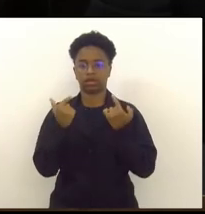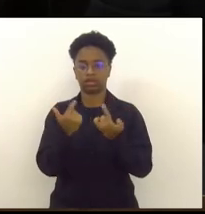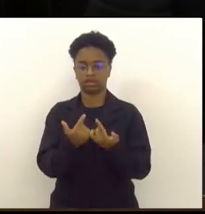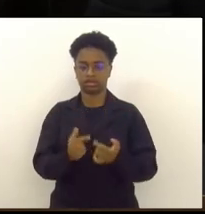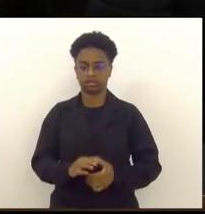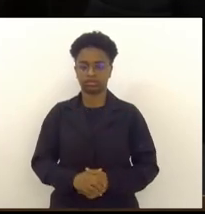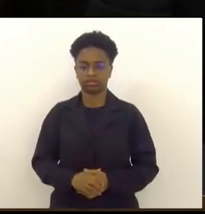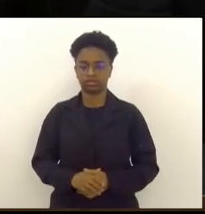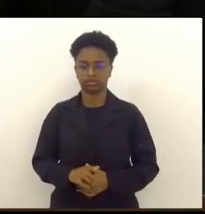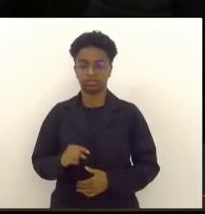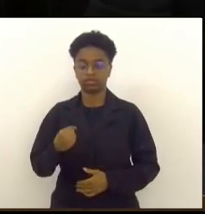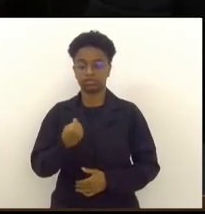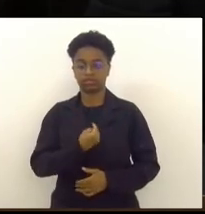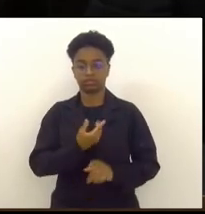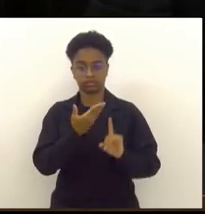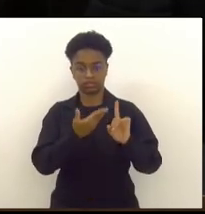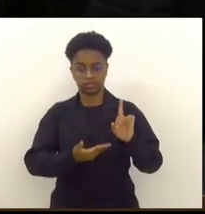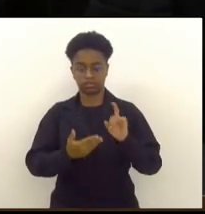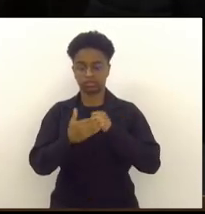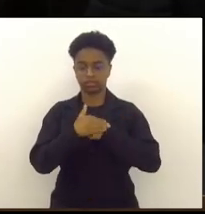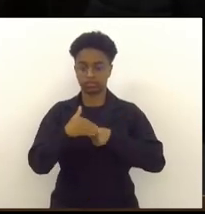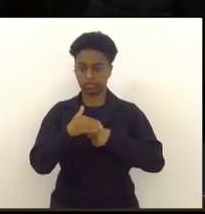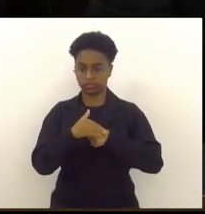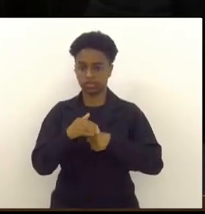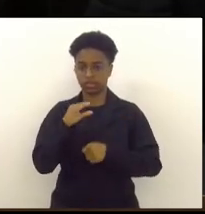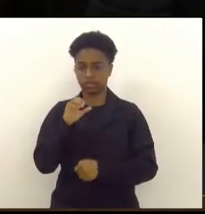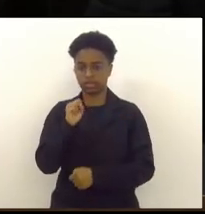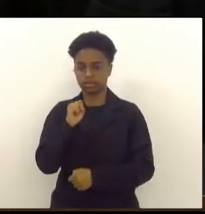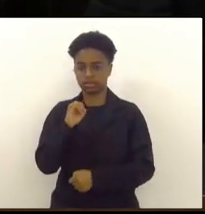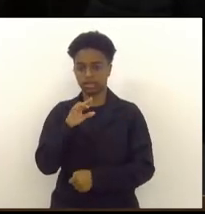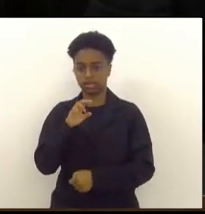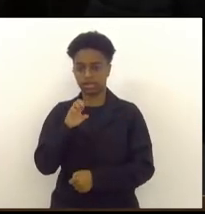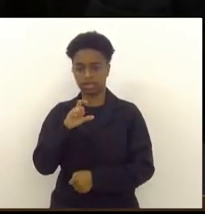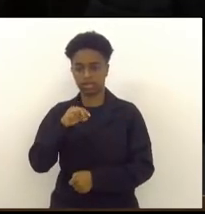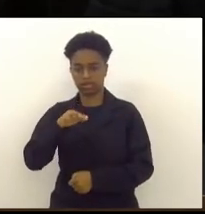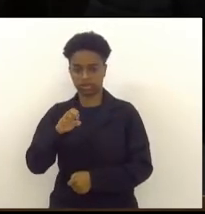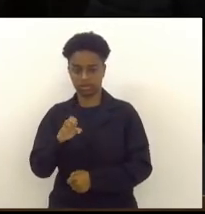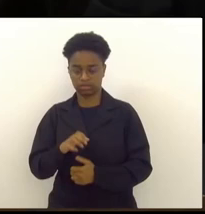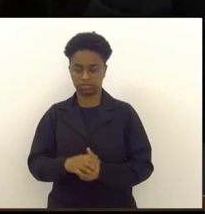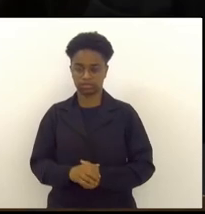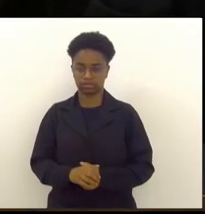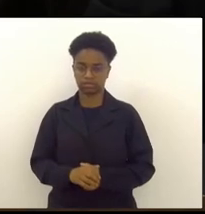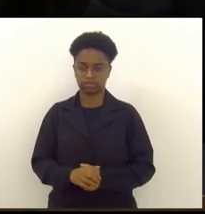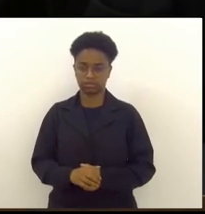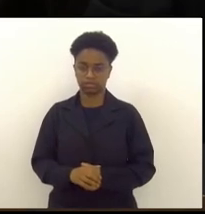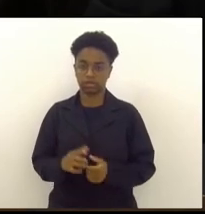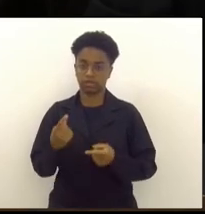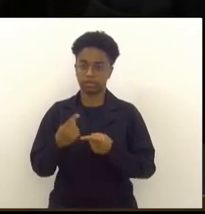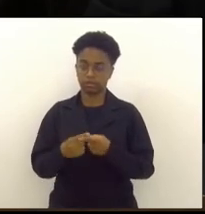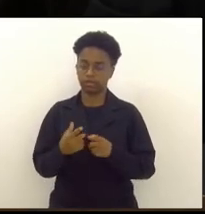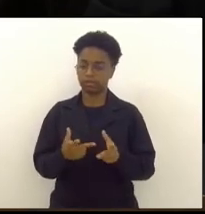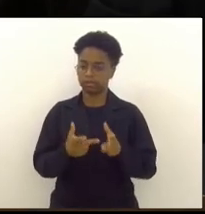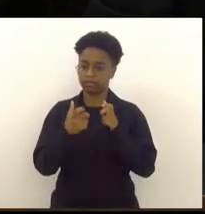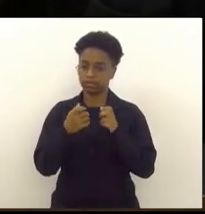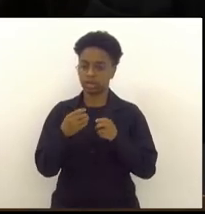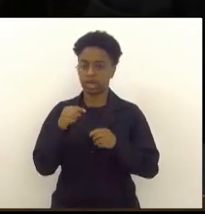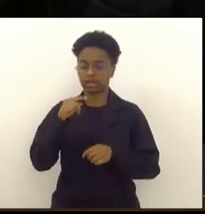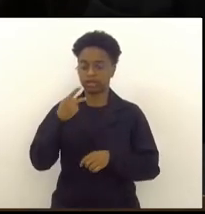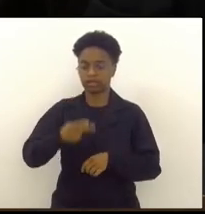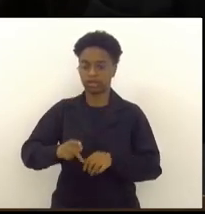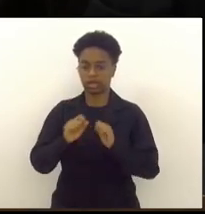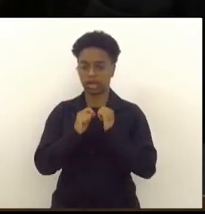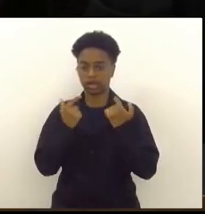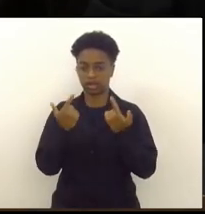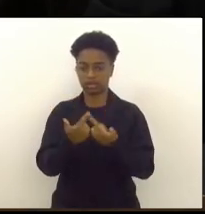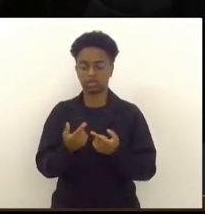à nossa agraciada doutora Sirlene Luiz Zimmermann, um reconhecimento do Parlamento Fluminense